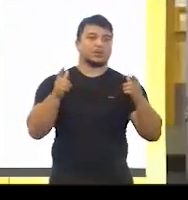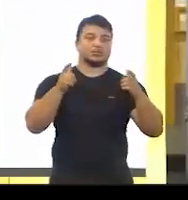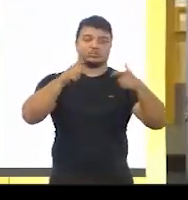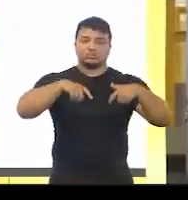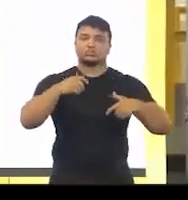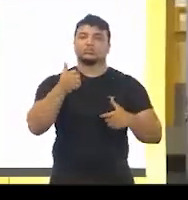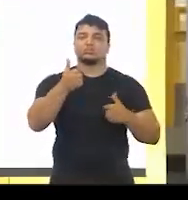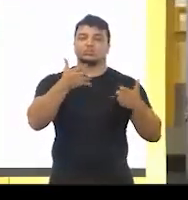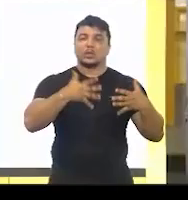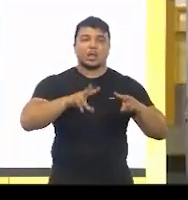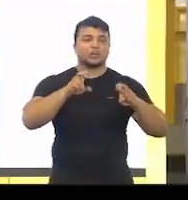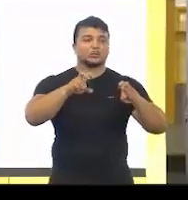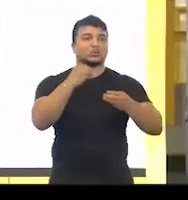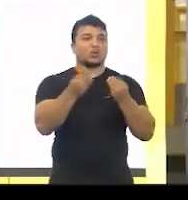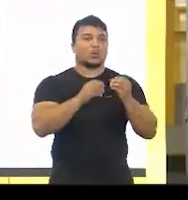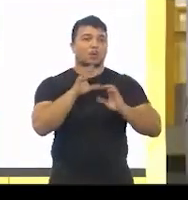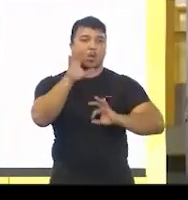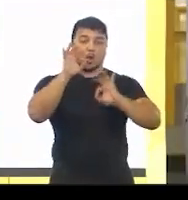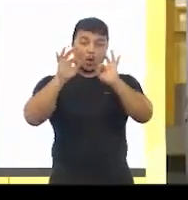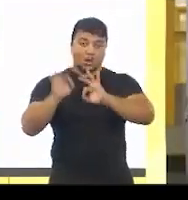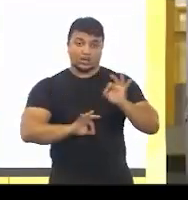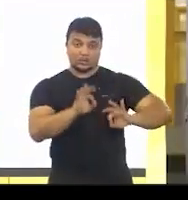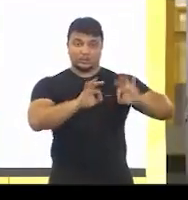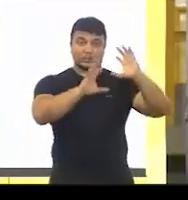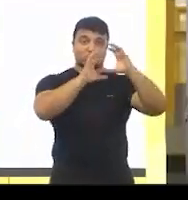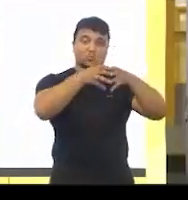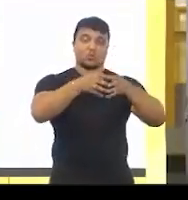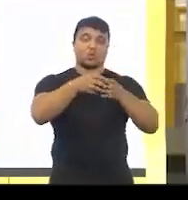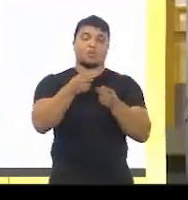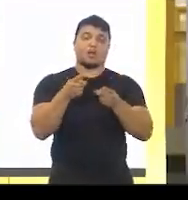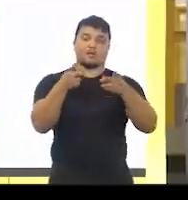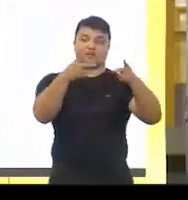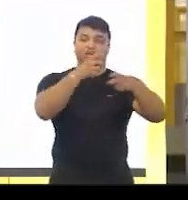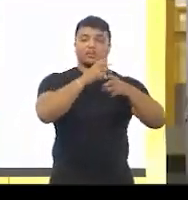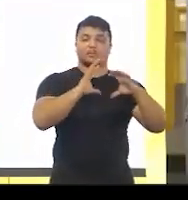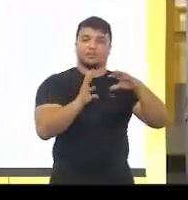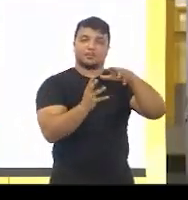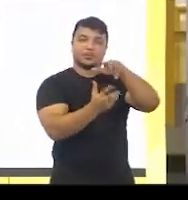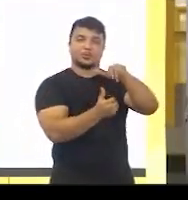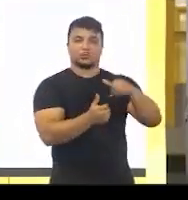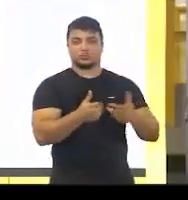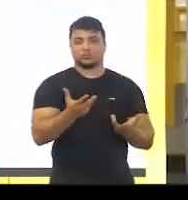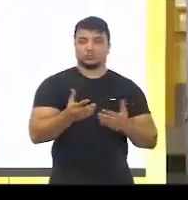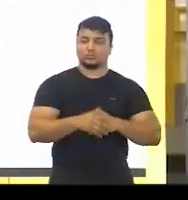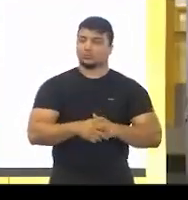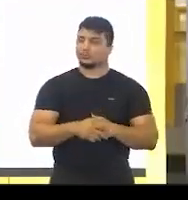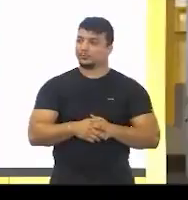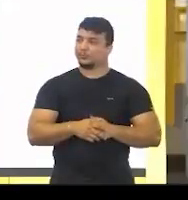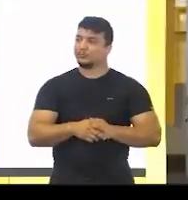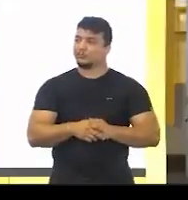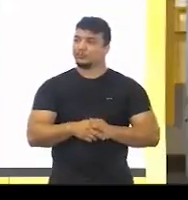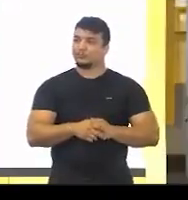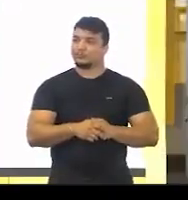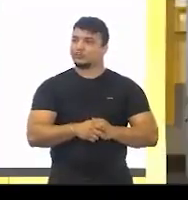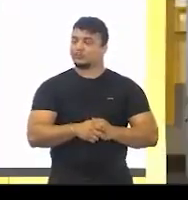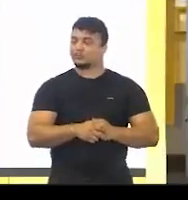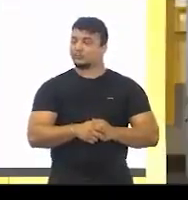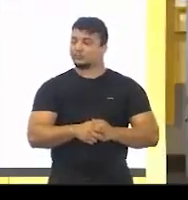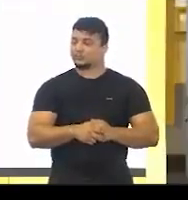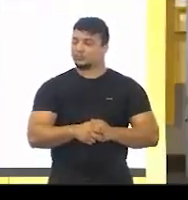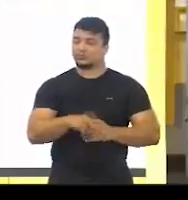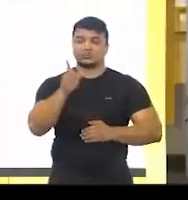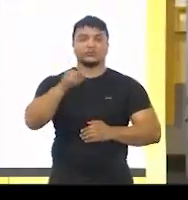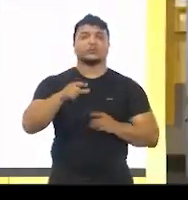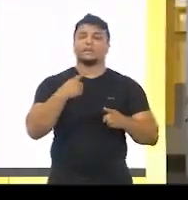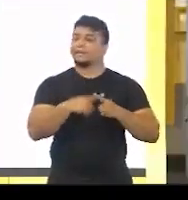falar sobre a organização do comércio mundial, ou mundial do comércio.